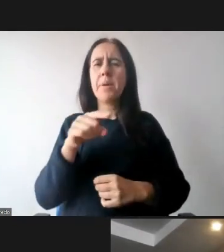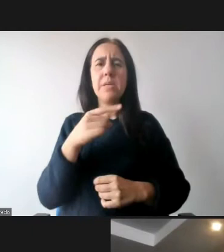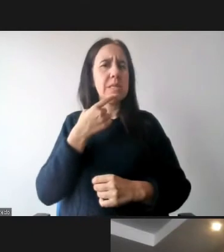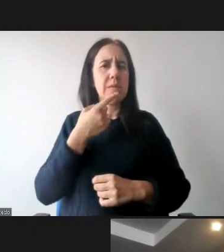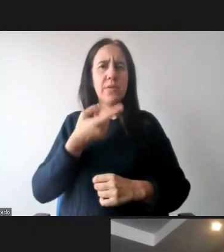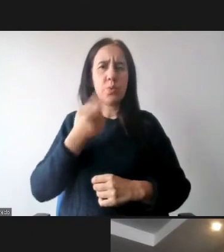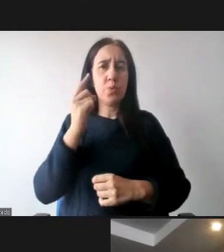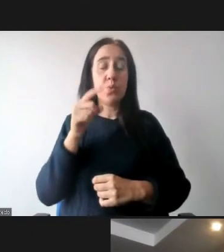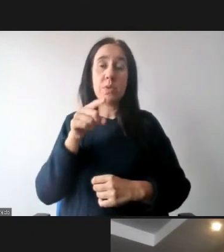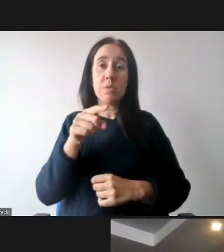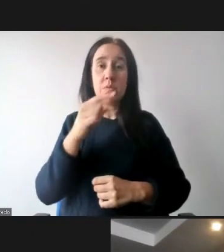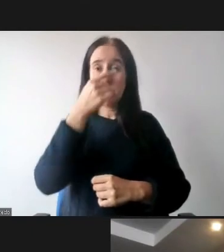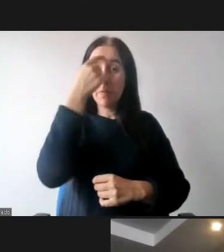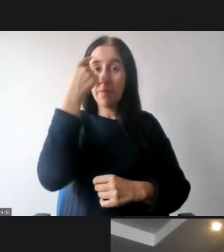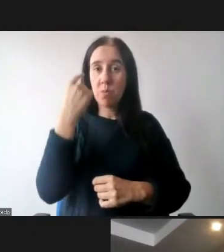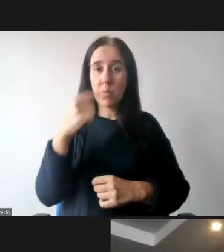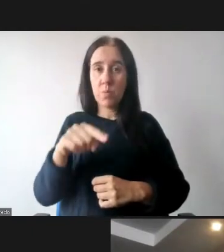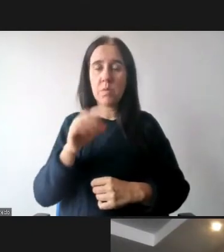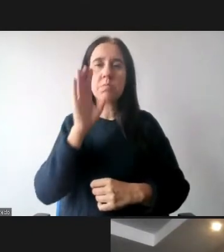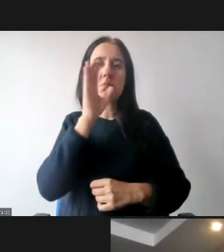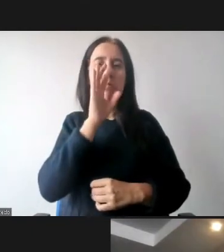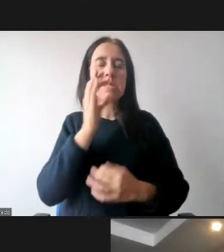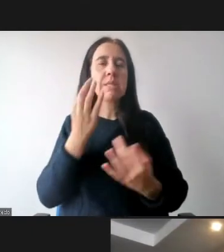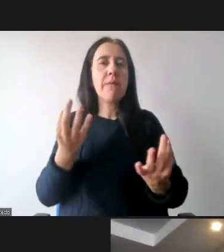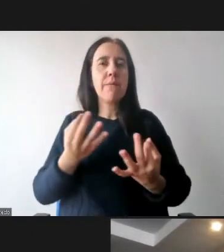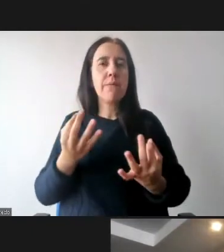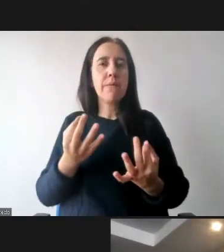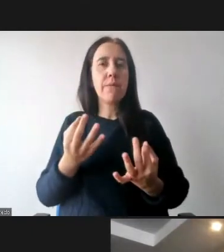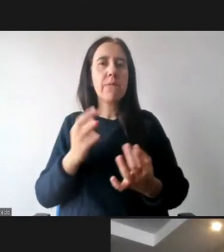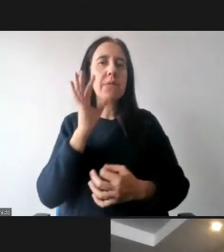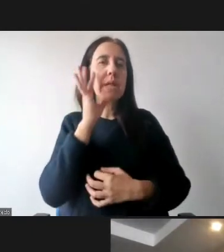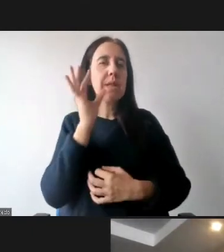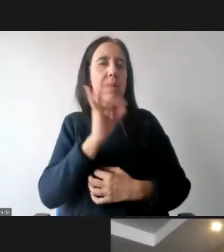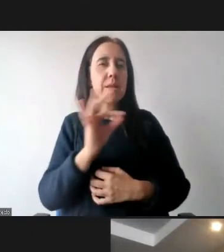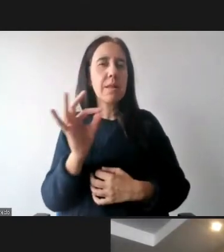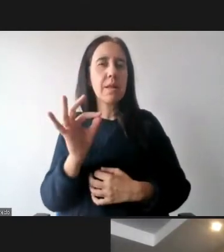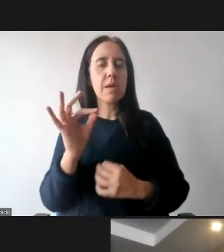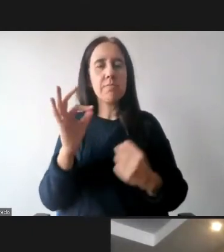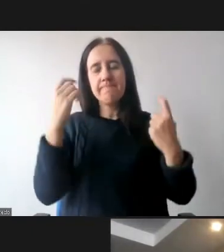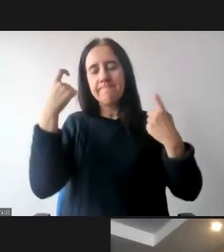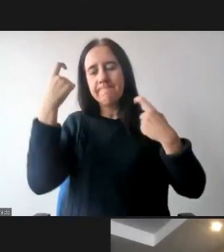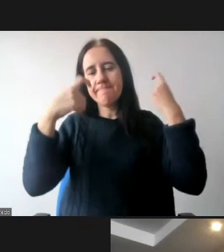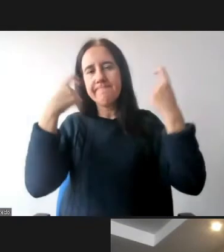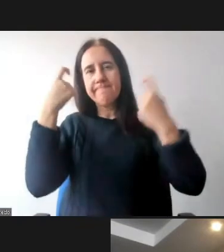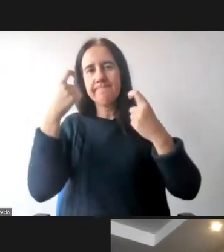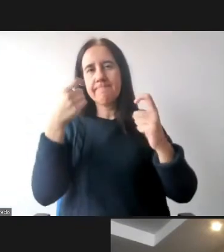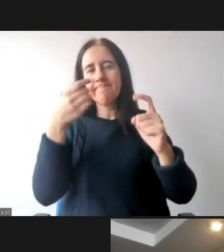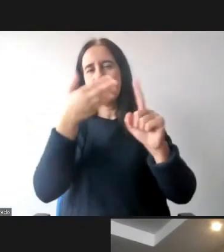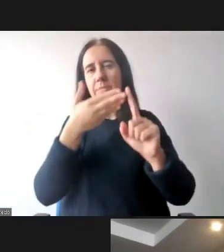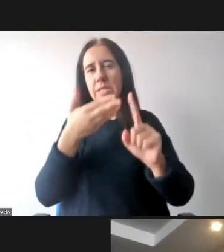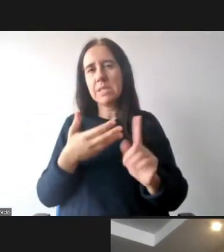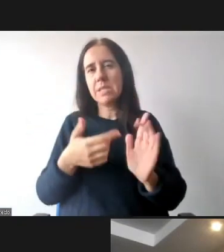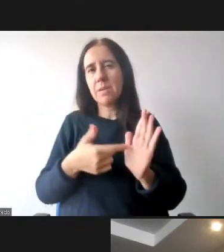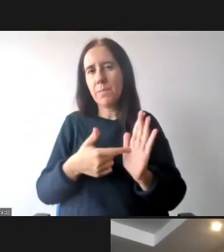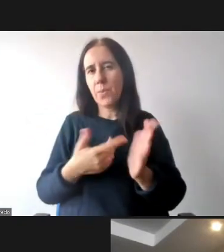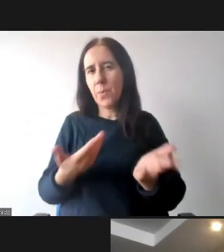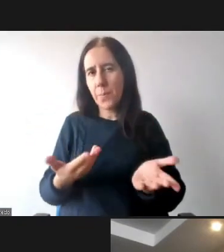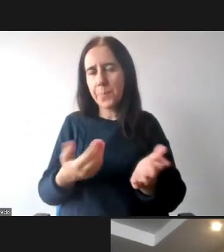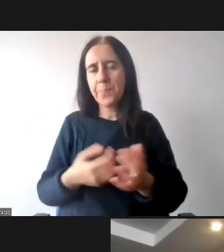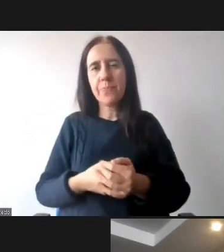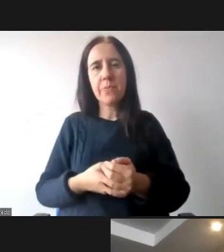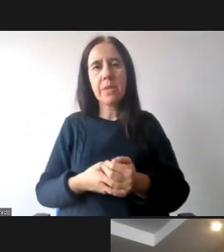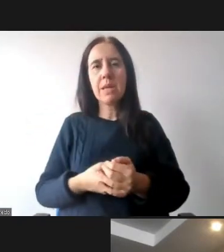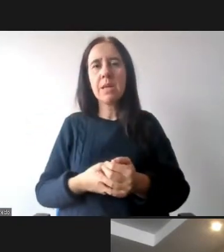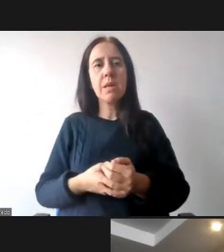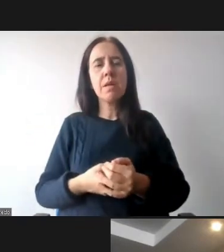uma dificuldade quando estamos de alguma forma a tentar pensar neste princípio, isto não